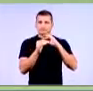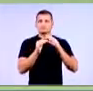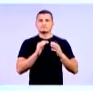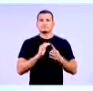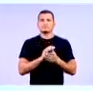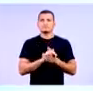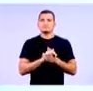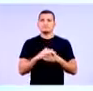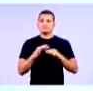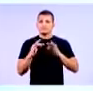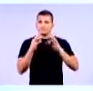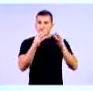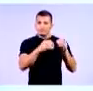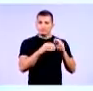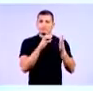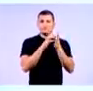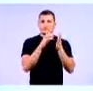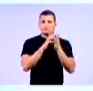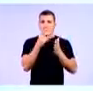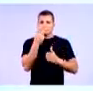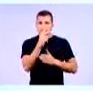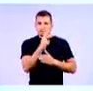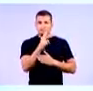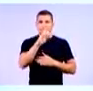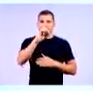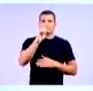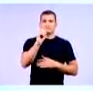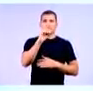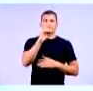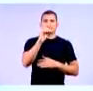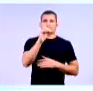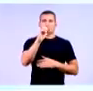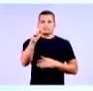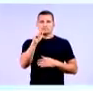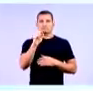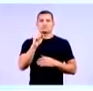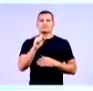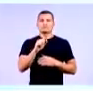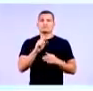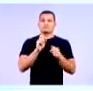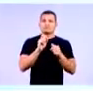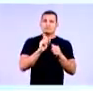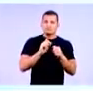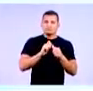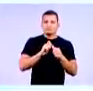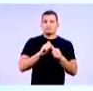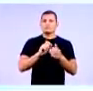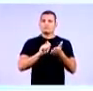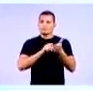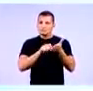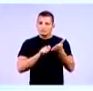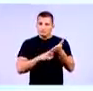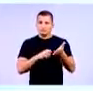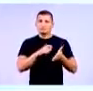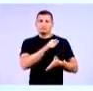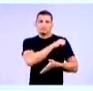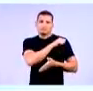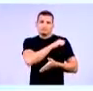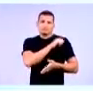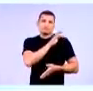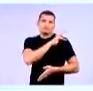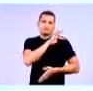aquelas características, aqueles dados que normalmente o aluno preenche na hora que vai fazer a matrícula numa determinada faculdade ou numa